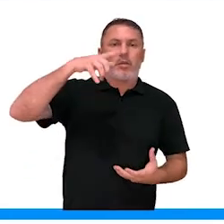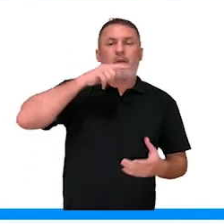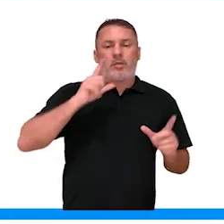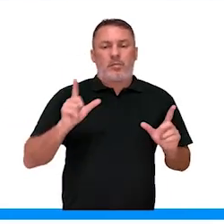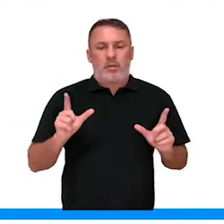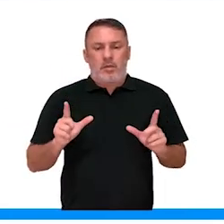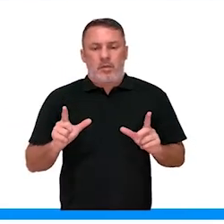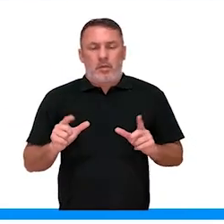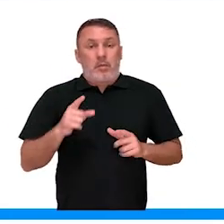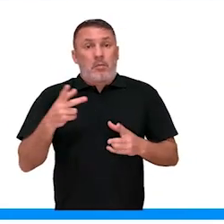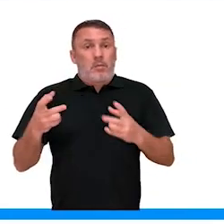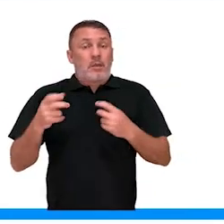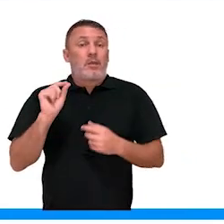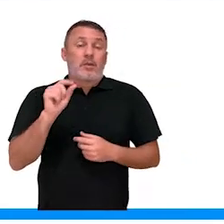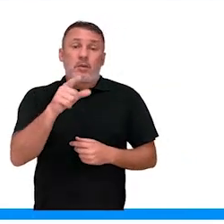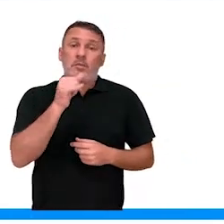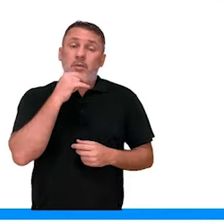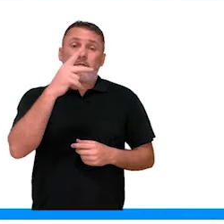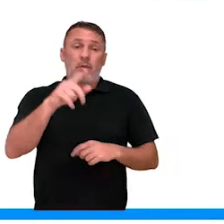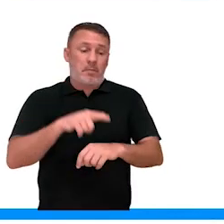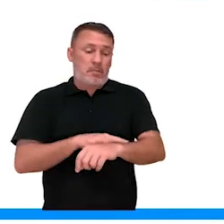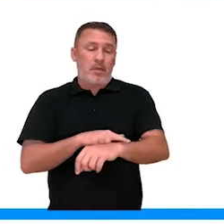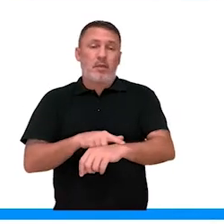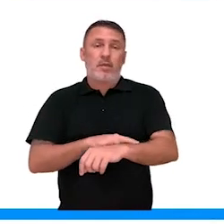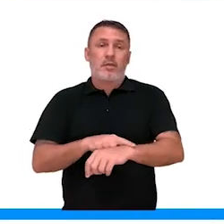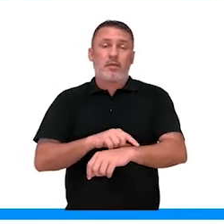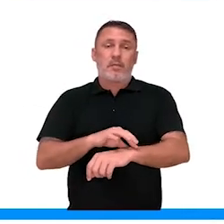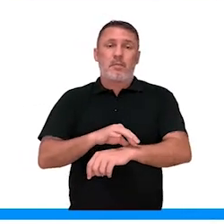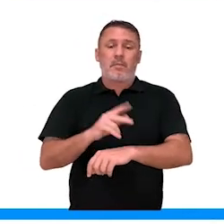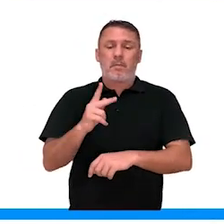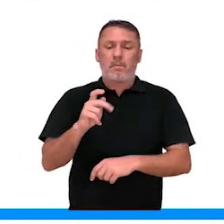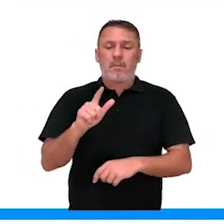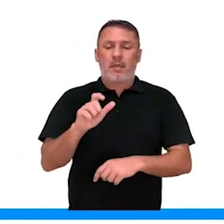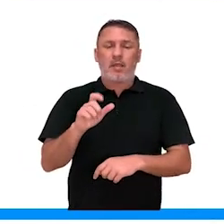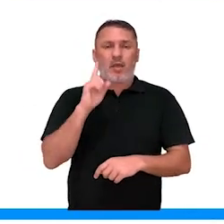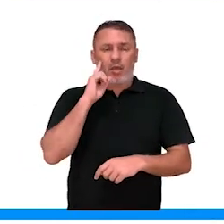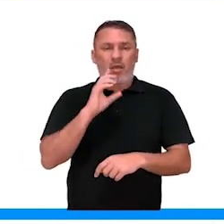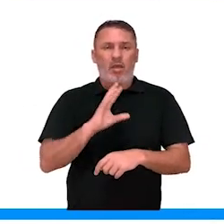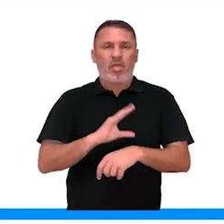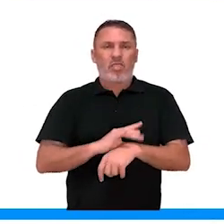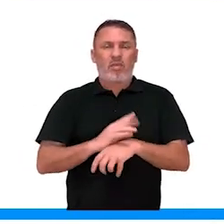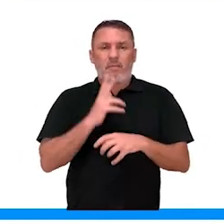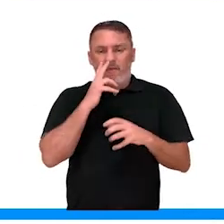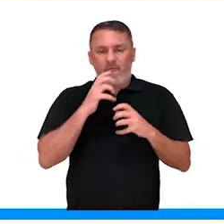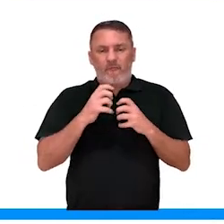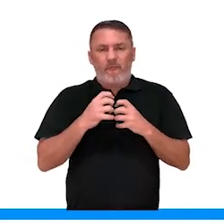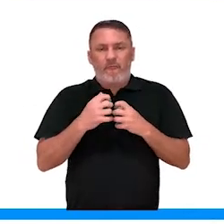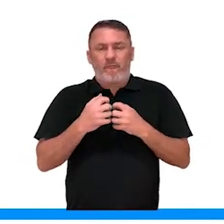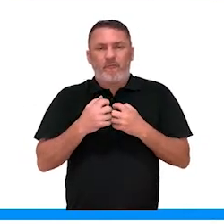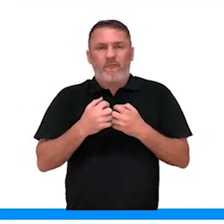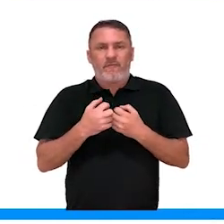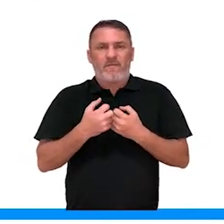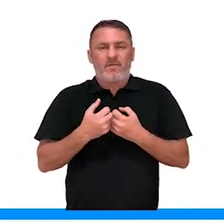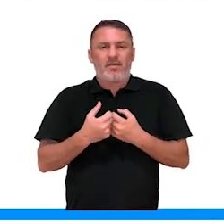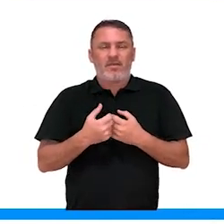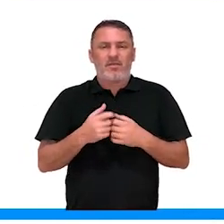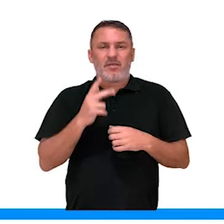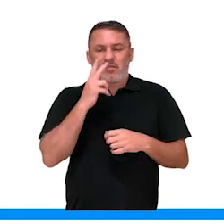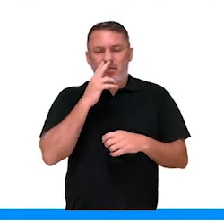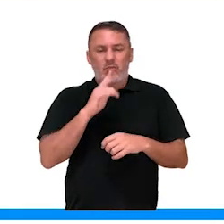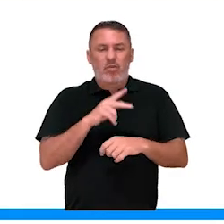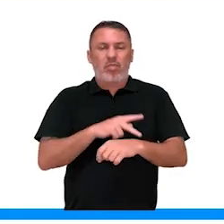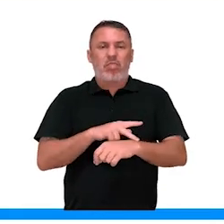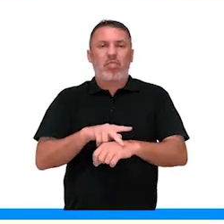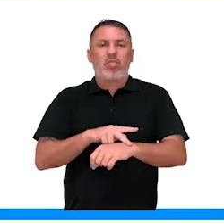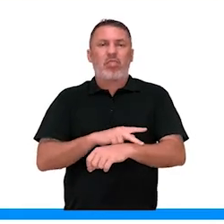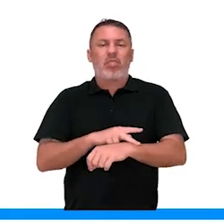consegue perceber em relação à nossa própria pele. As nossas células, elas vão perdendo a capacidade de